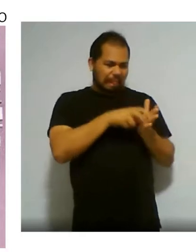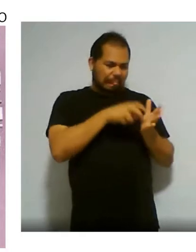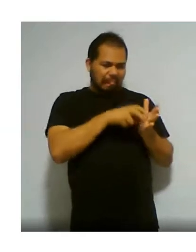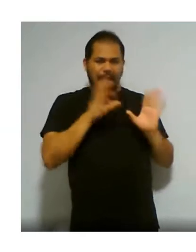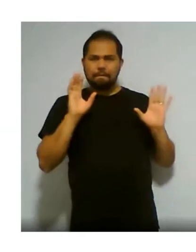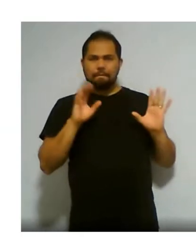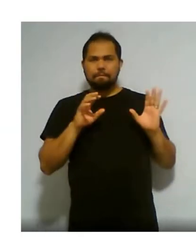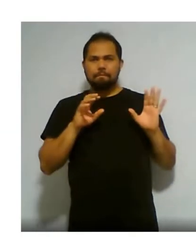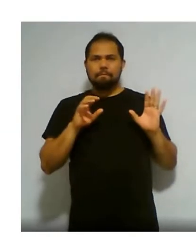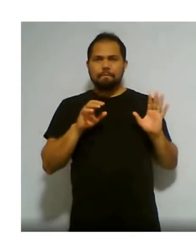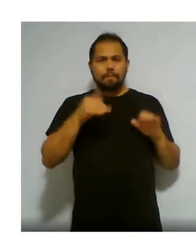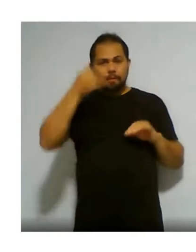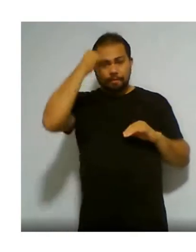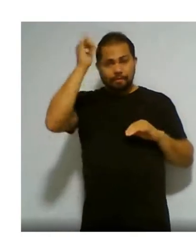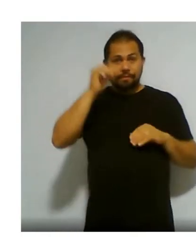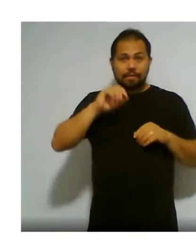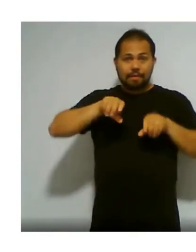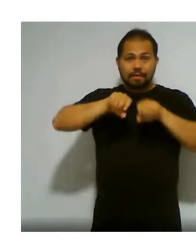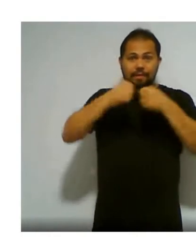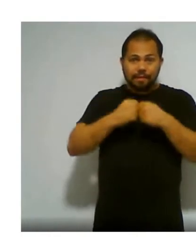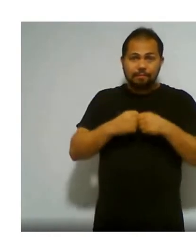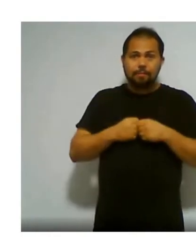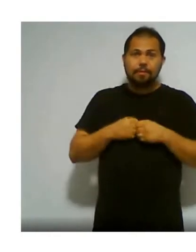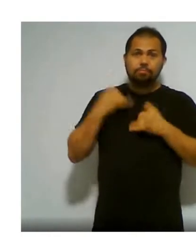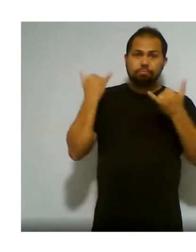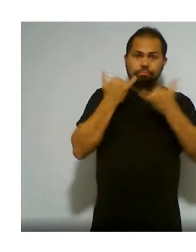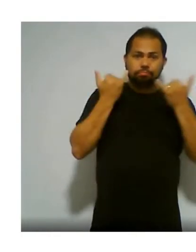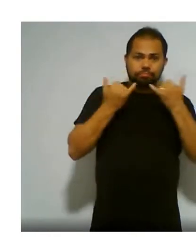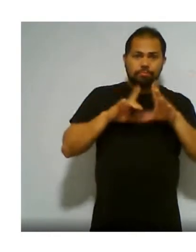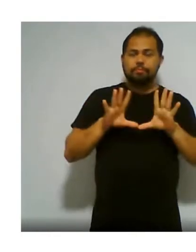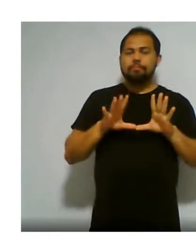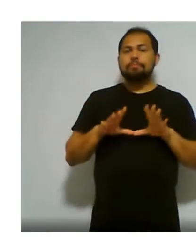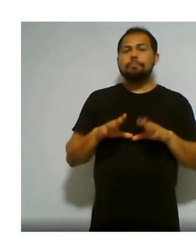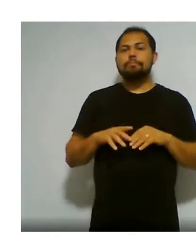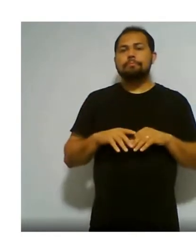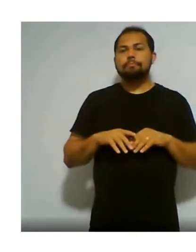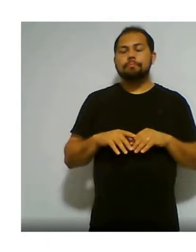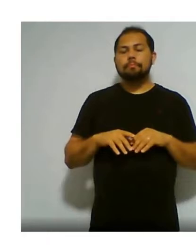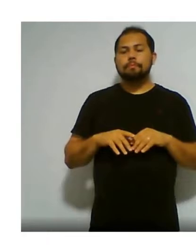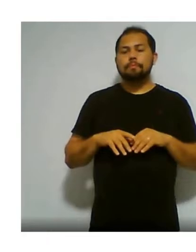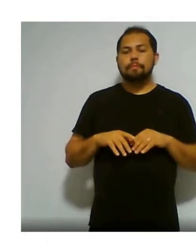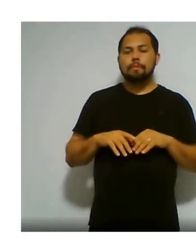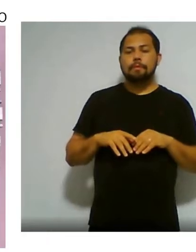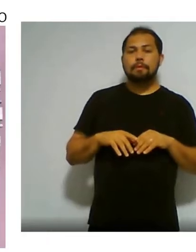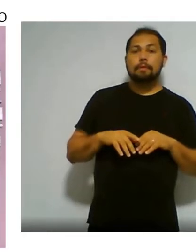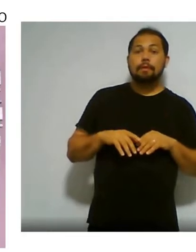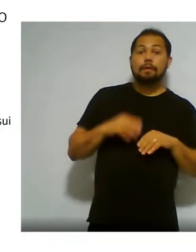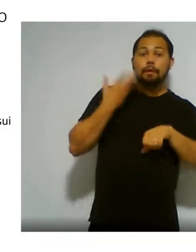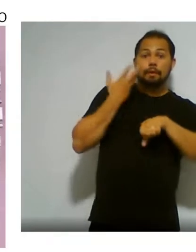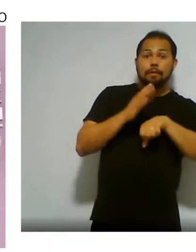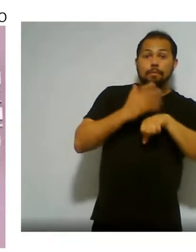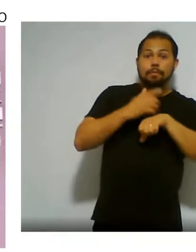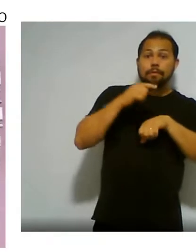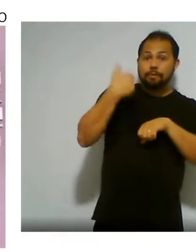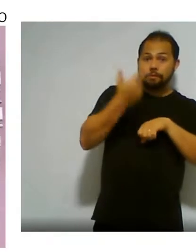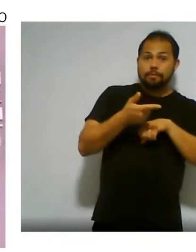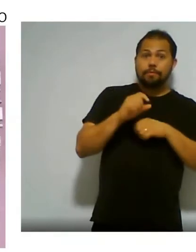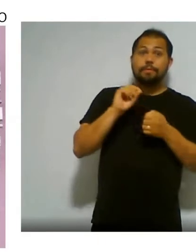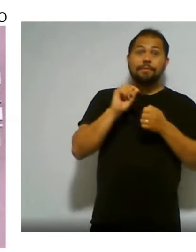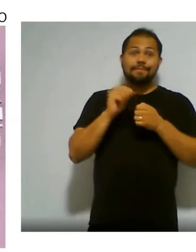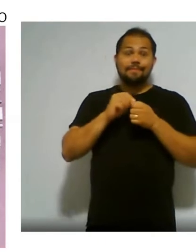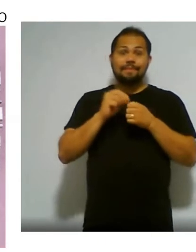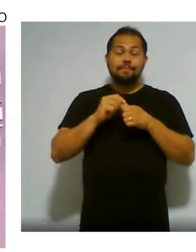tipo. E foi o que a gente fez, né? A prática seguinte que a gente fez foi a limpeza da pasta térmica que